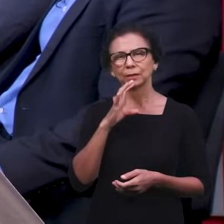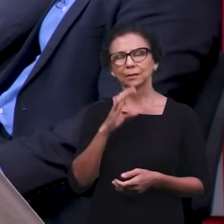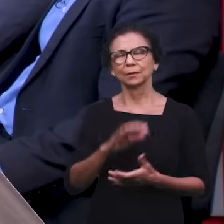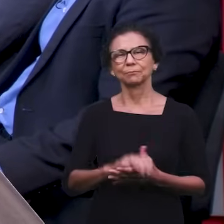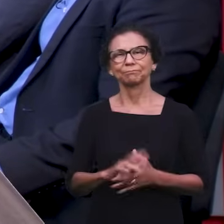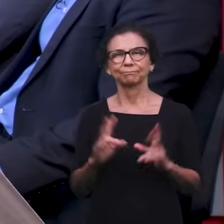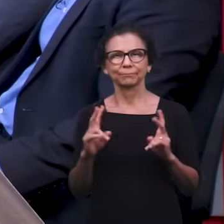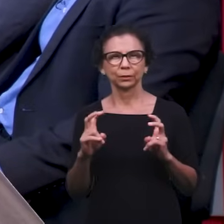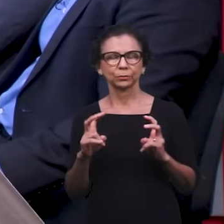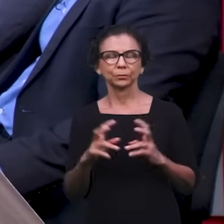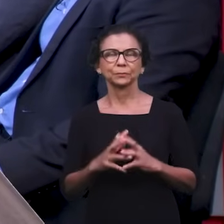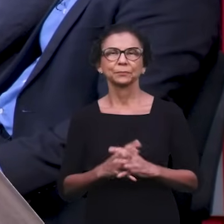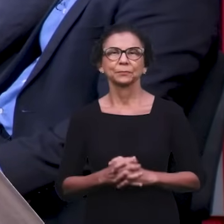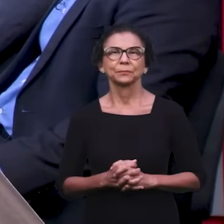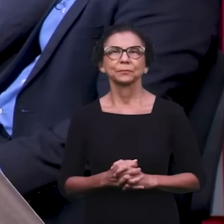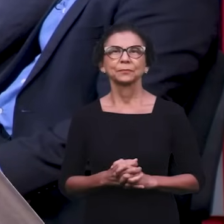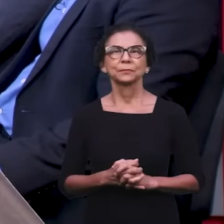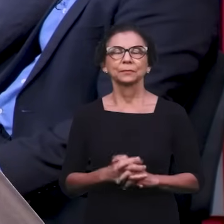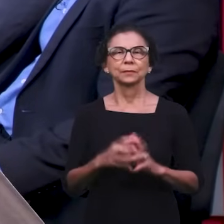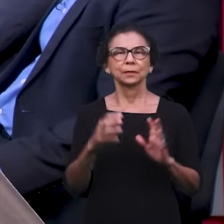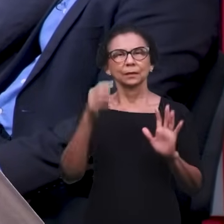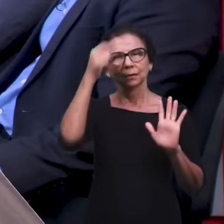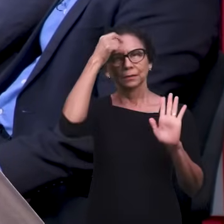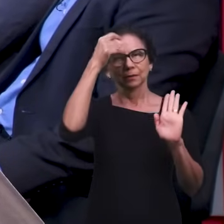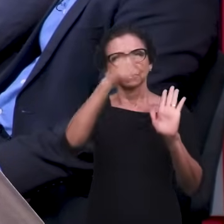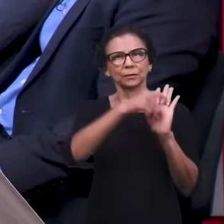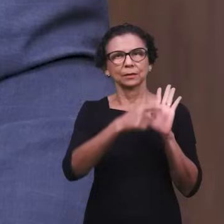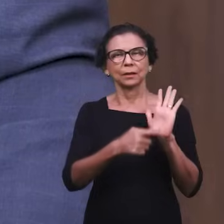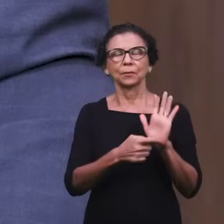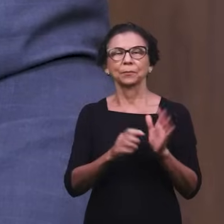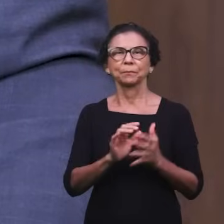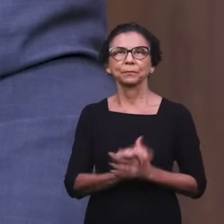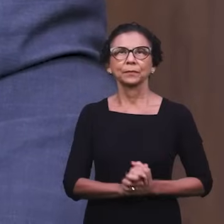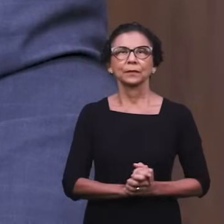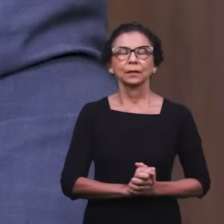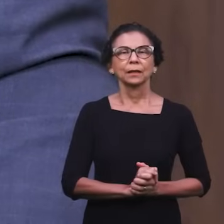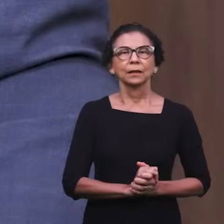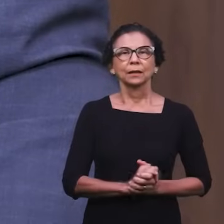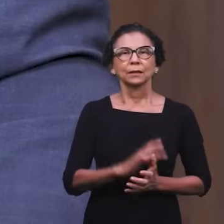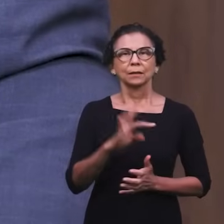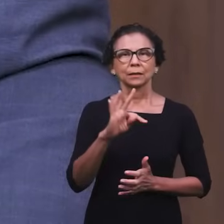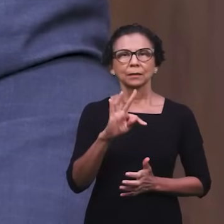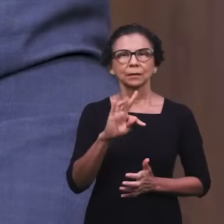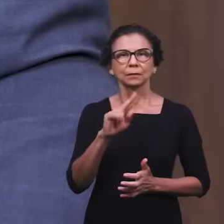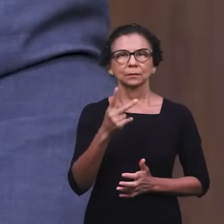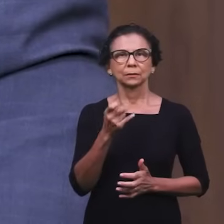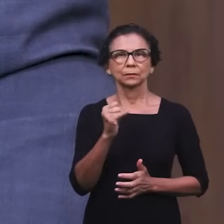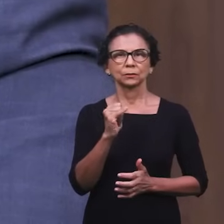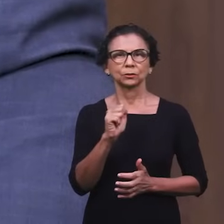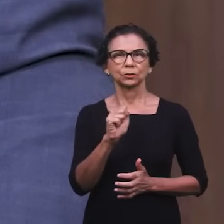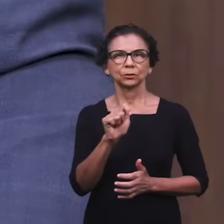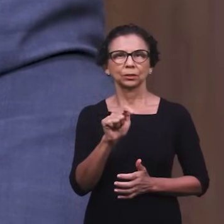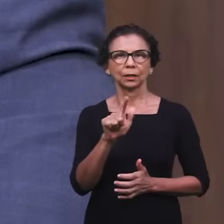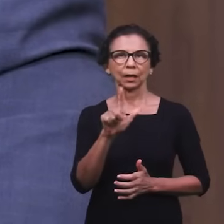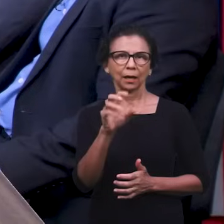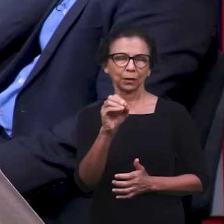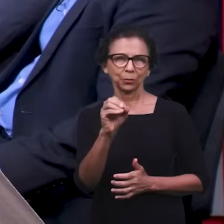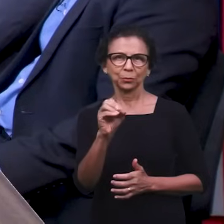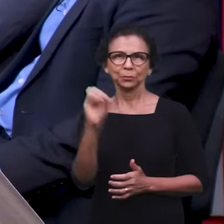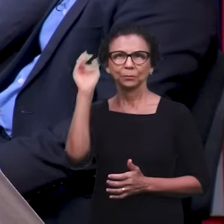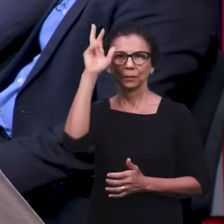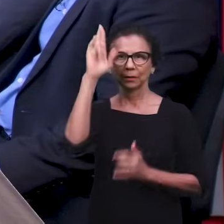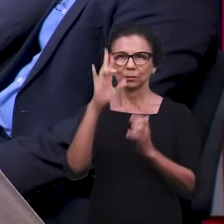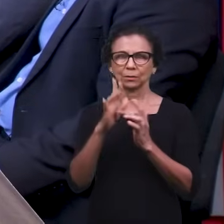assunto. Tiago, Pai do Senhor, meu querido. Pai do Senhor a todos os irmãos que estão nos acompanhando. Amém.